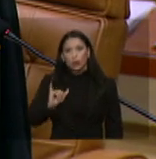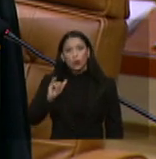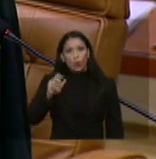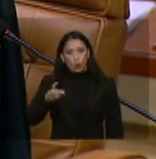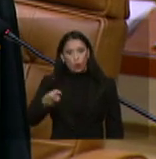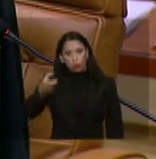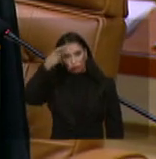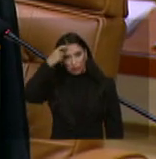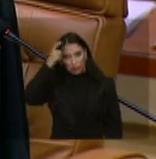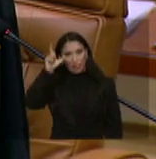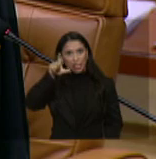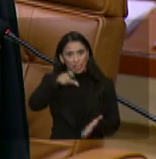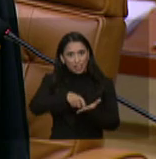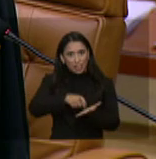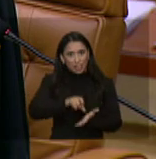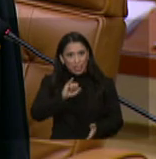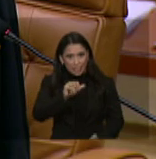92%